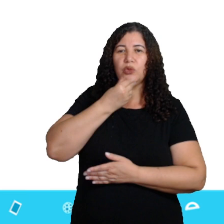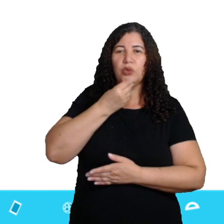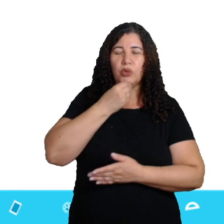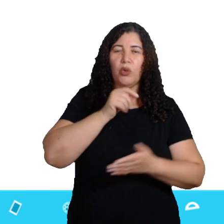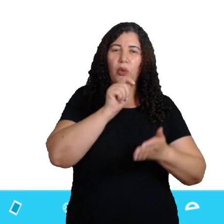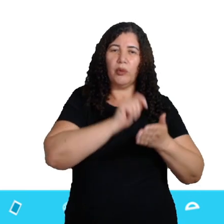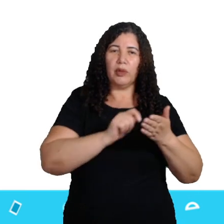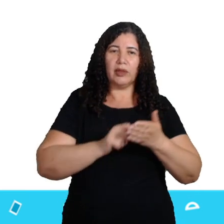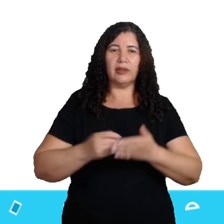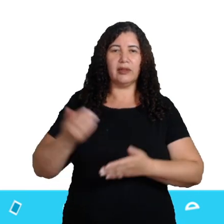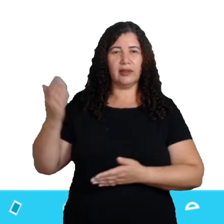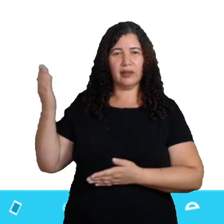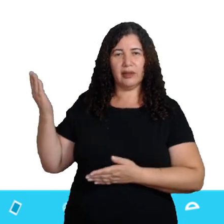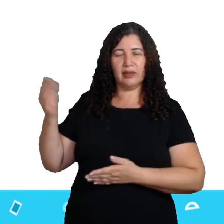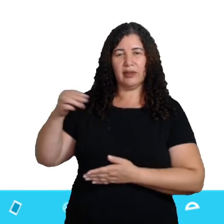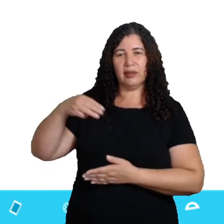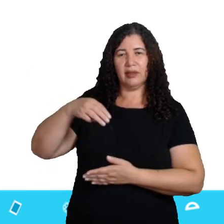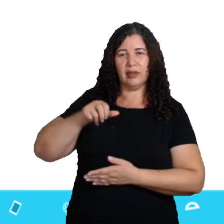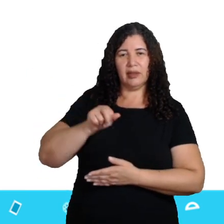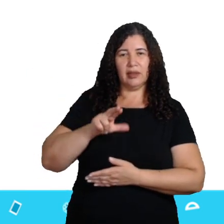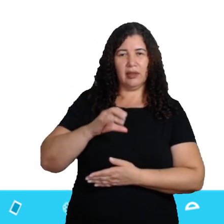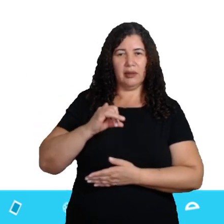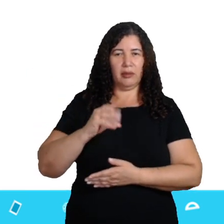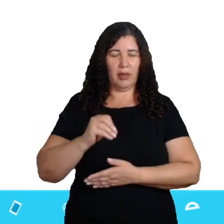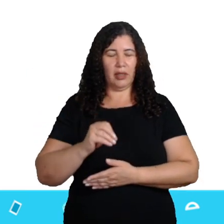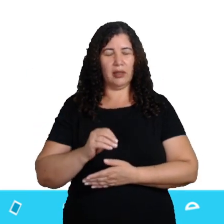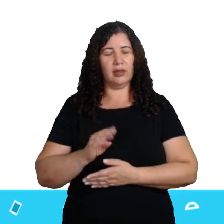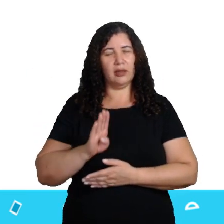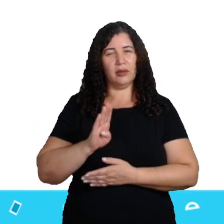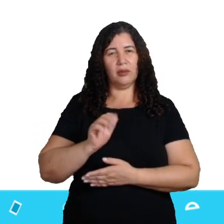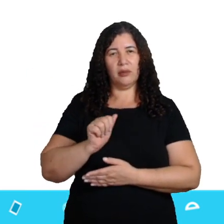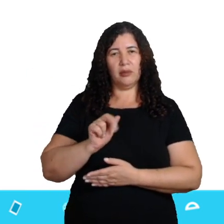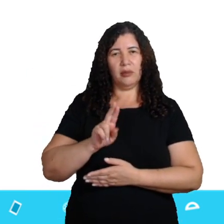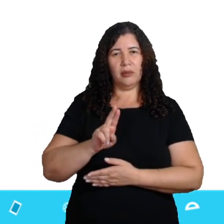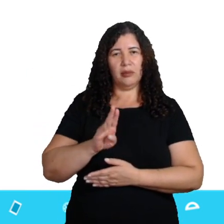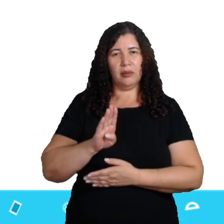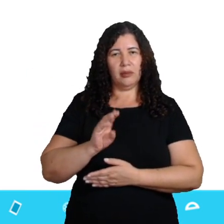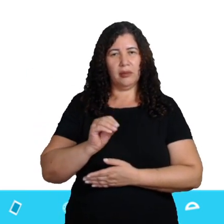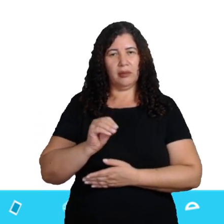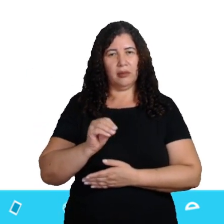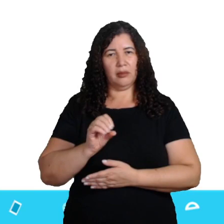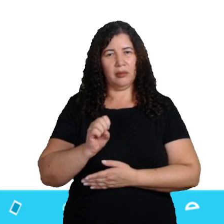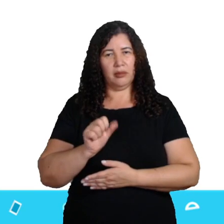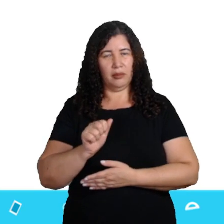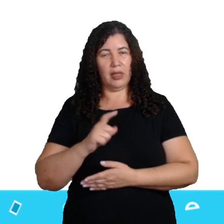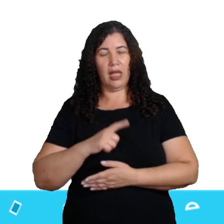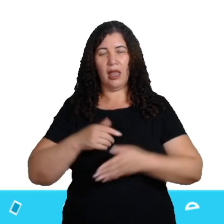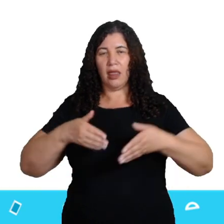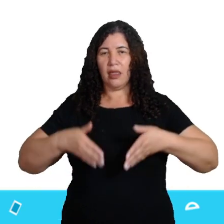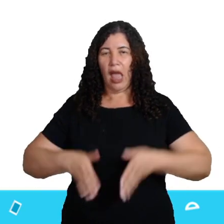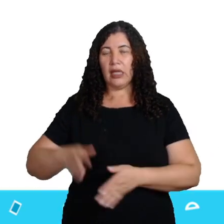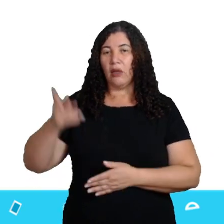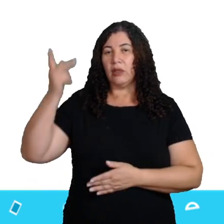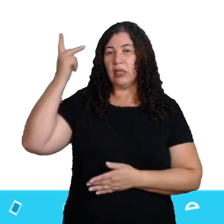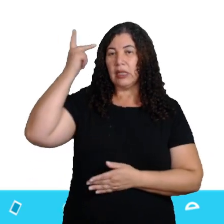Márcio Barbosa. Ele nasceu em São Paulo, capital, em 14 de dezembro